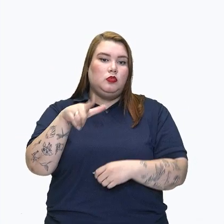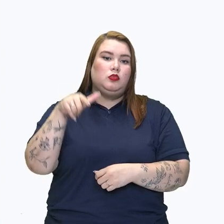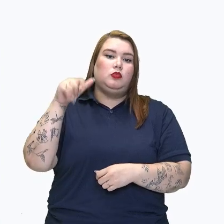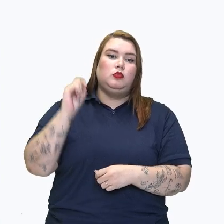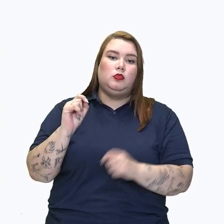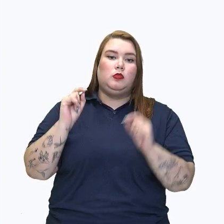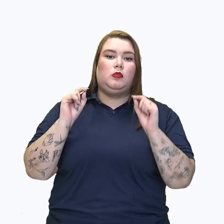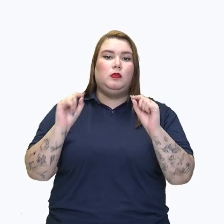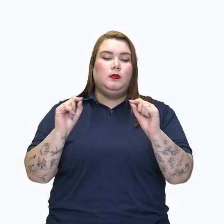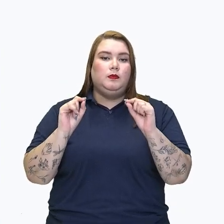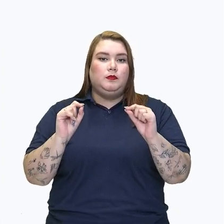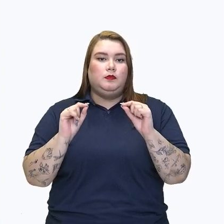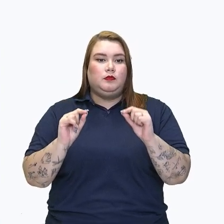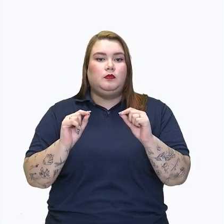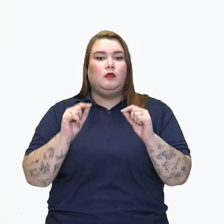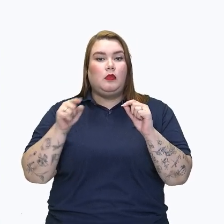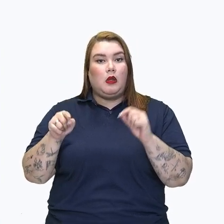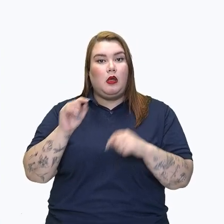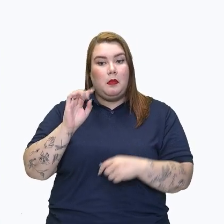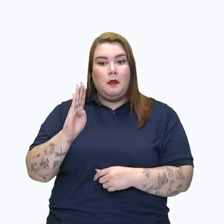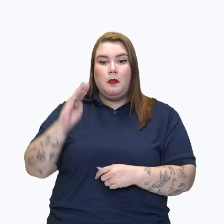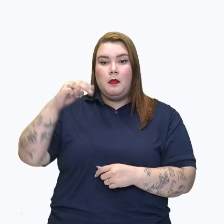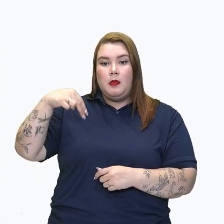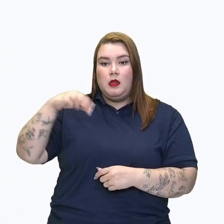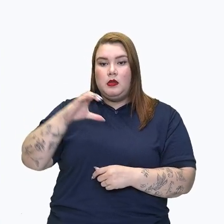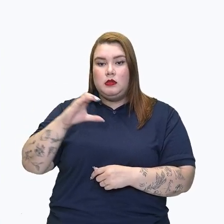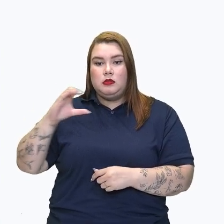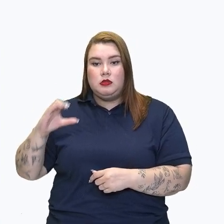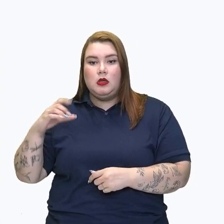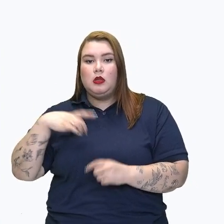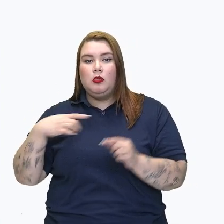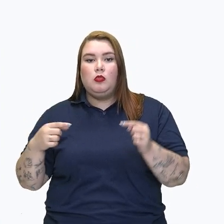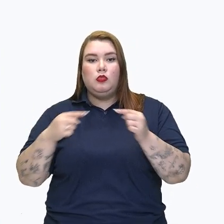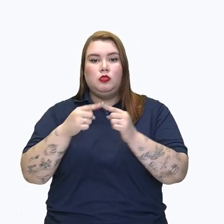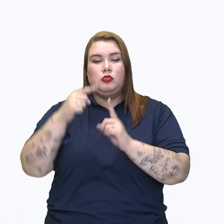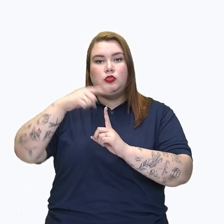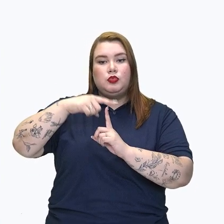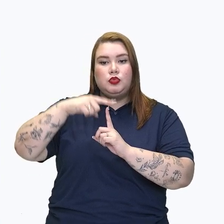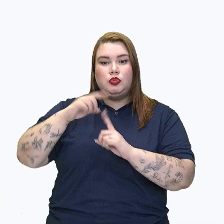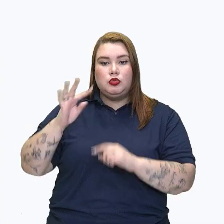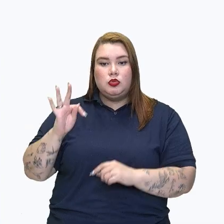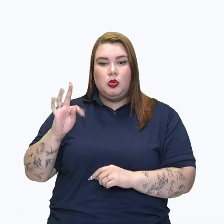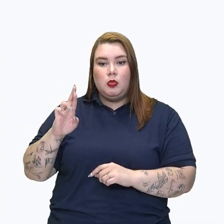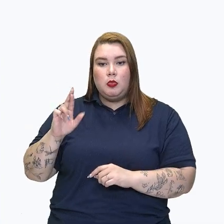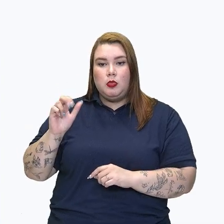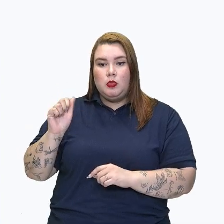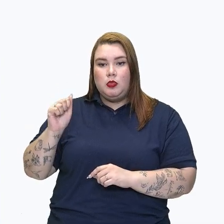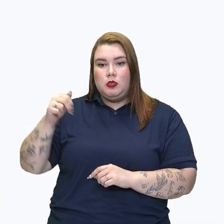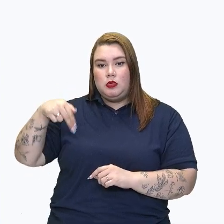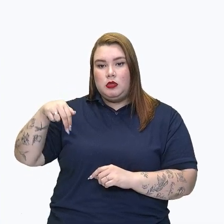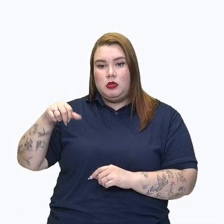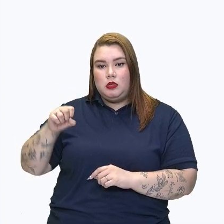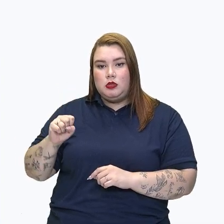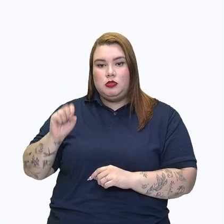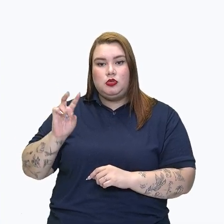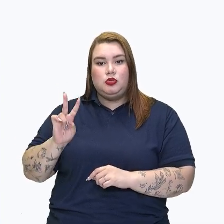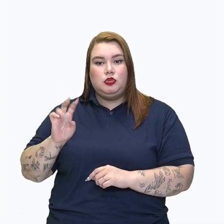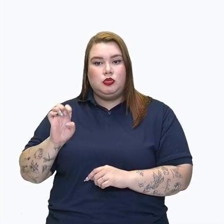fazer trazer a BNCC de maneira transversal. Então, vocês vão perceber no currículo das aulas que a gente